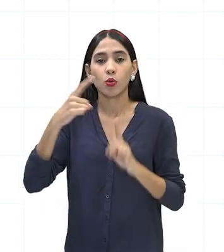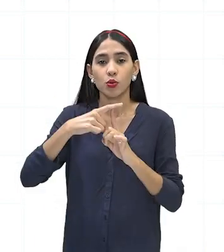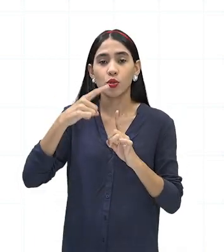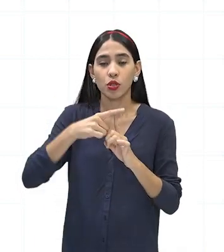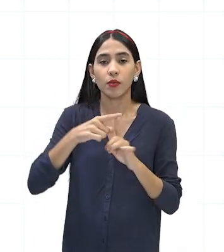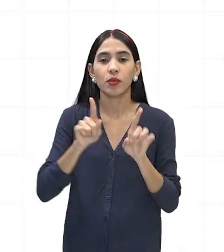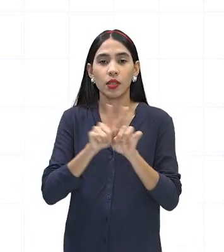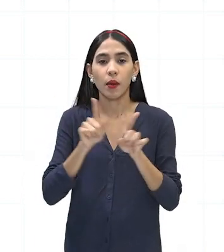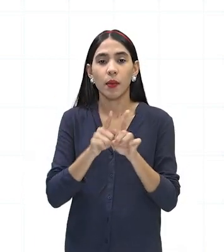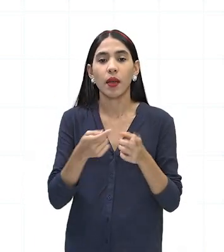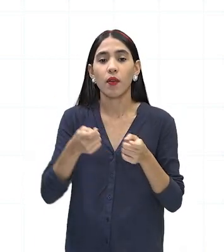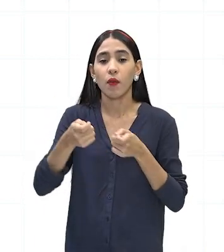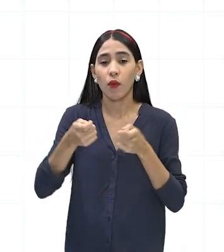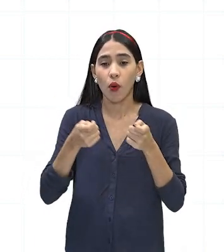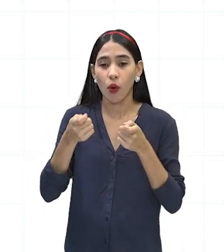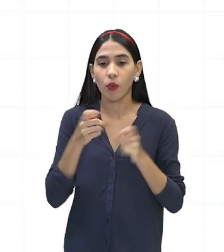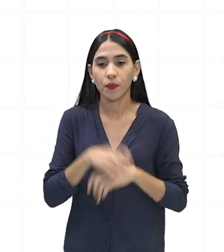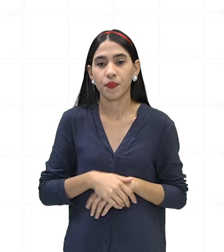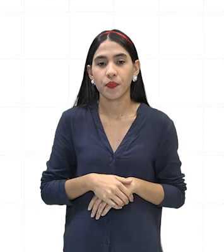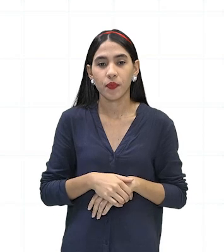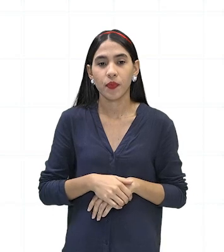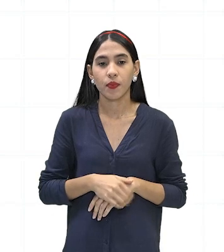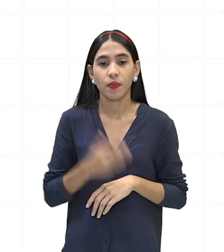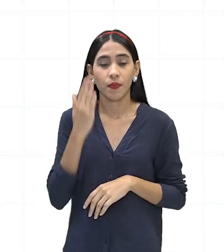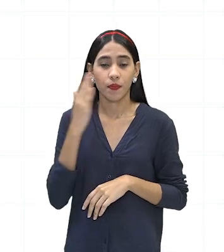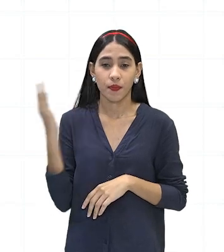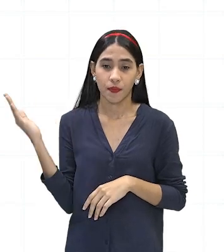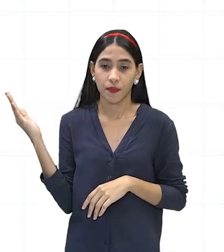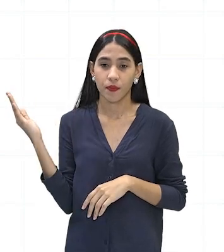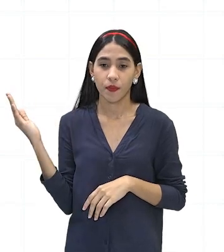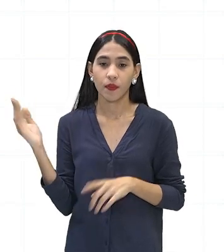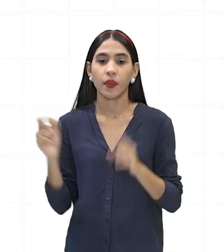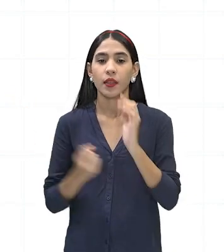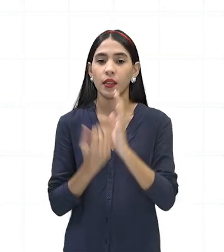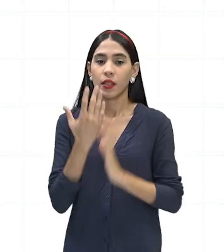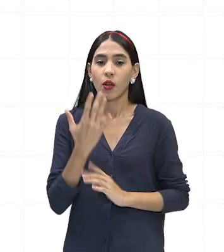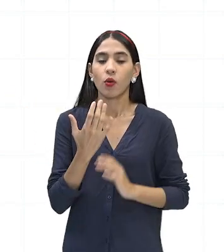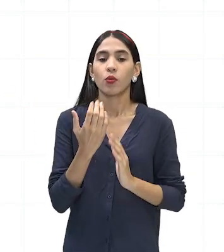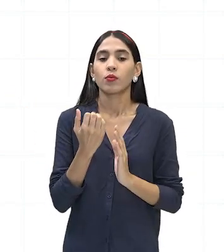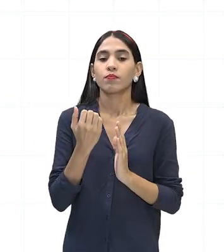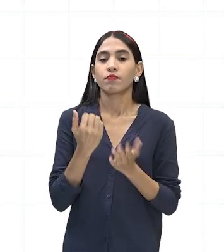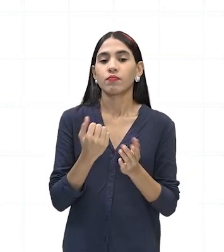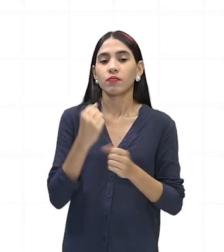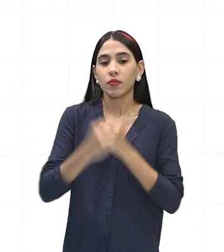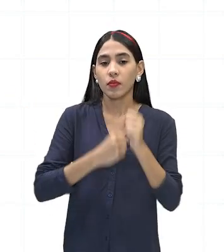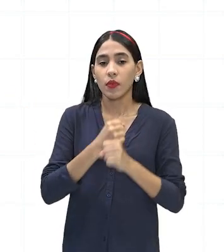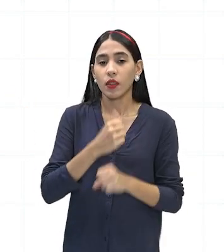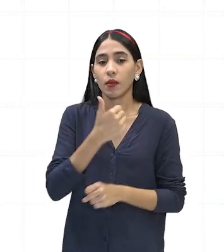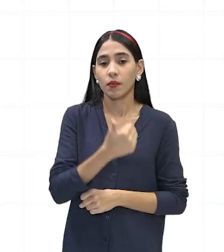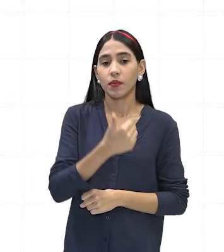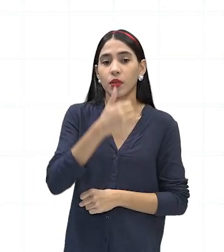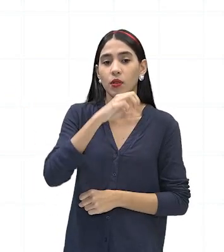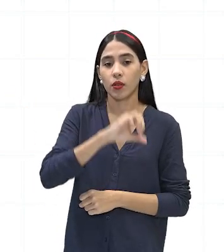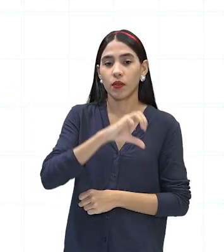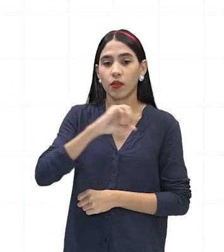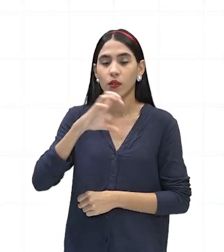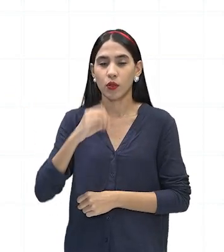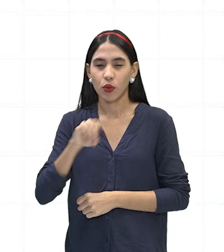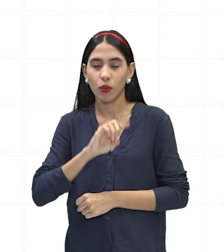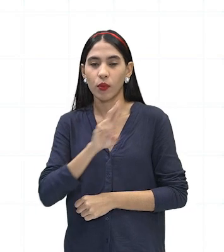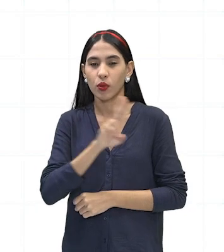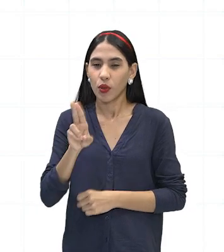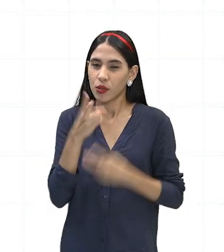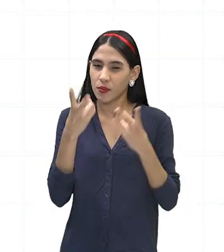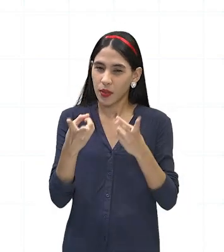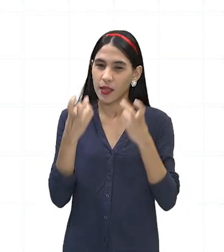forró eletrônico ou forró estilizado, que surgiu lá na década de 1990 e pelo nome já deu para a gente